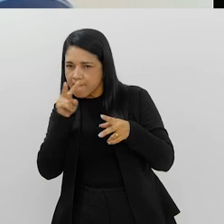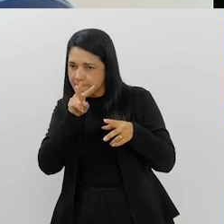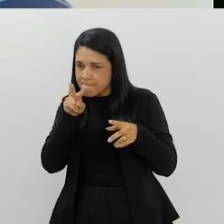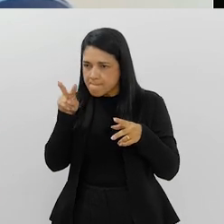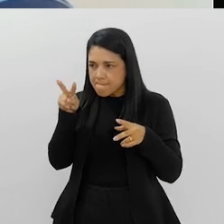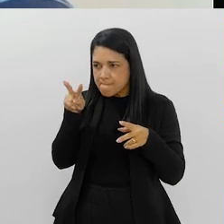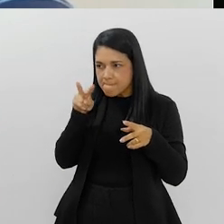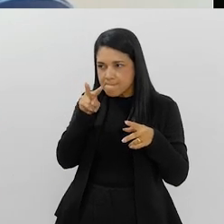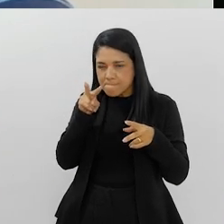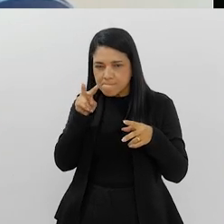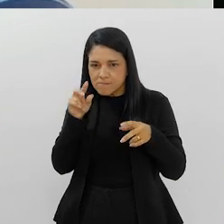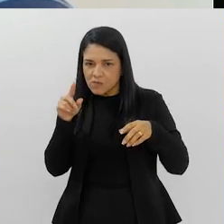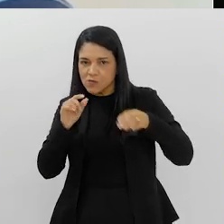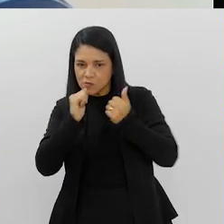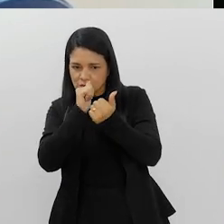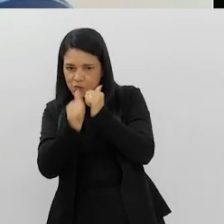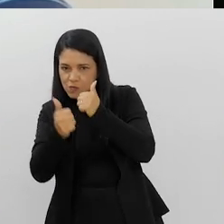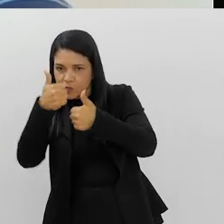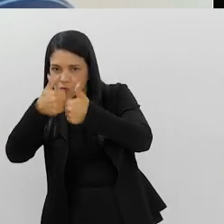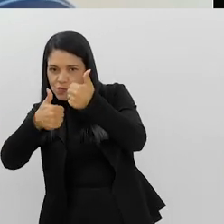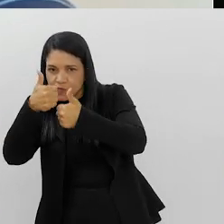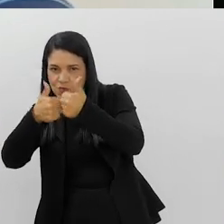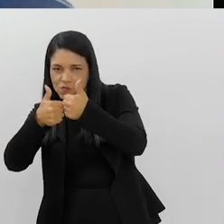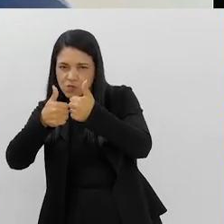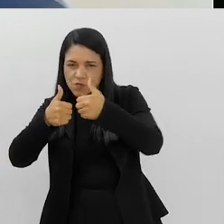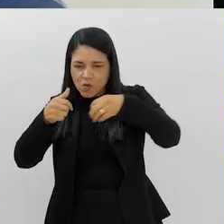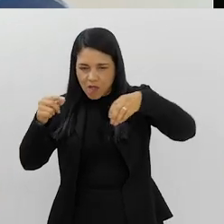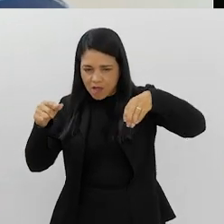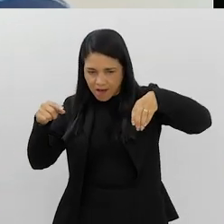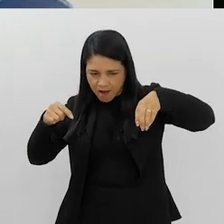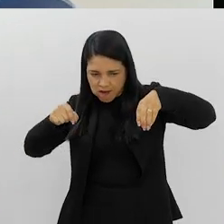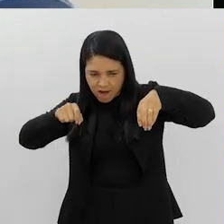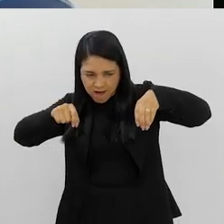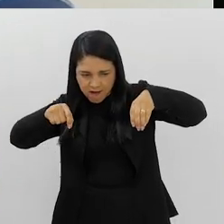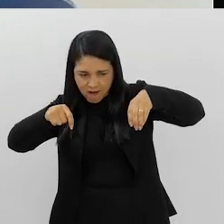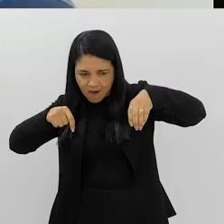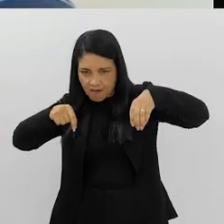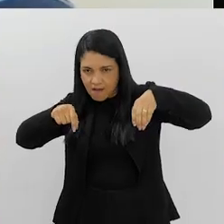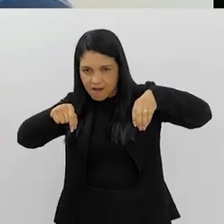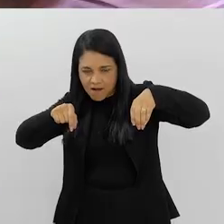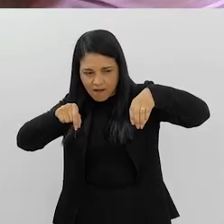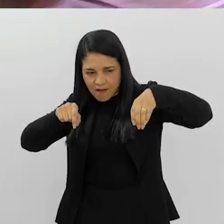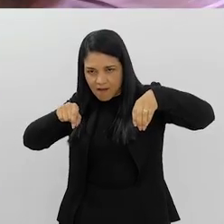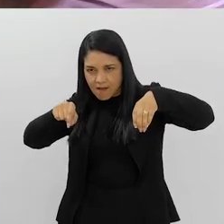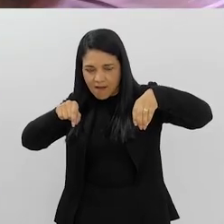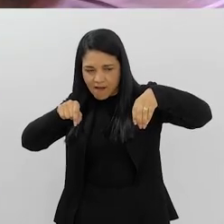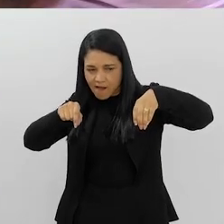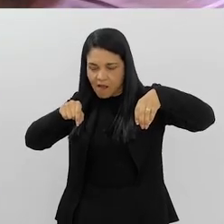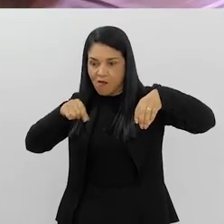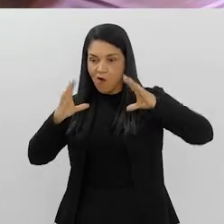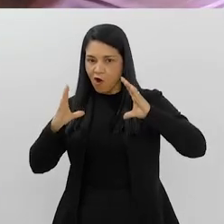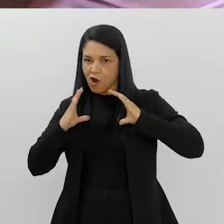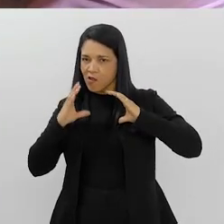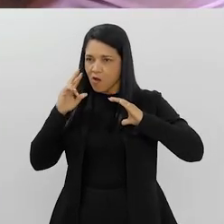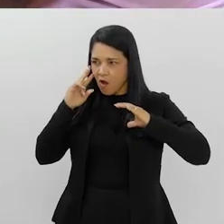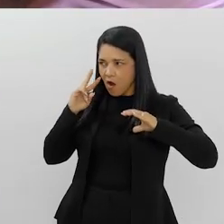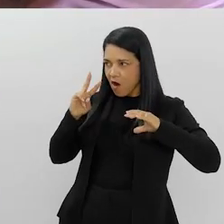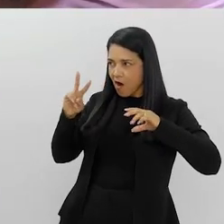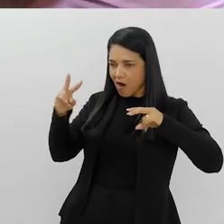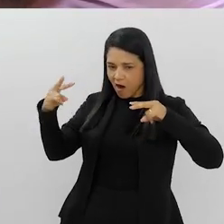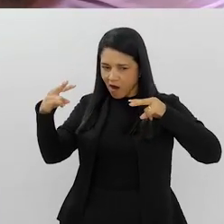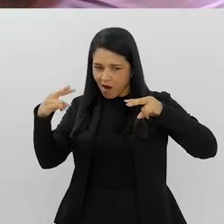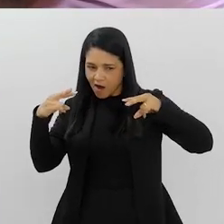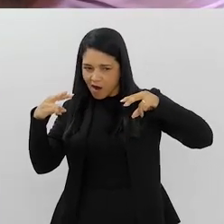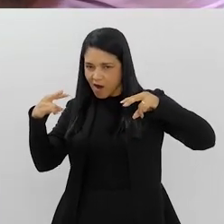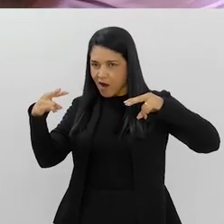de olhar que ele tem contra o batedor também, de olhar para um lado, para o batedor achar que vai bater no lado que o goleiro está olhando. Tipo assim, eu